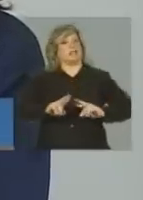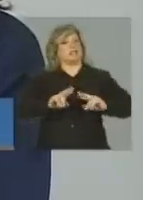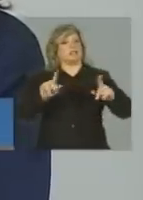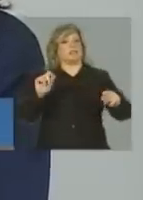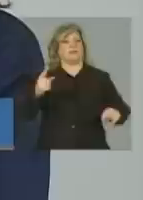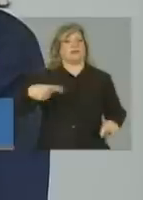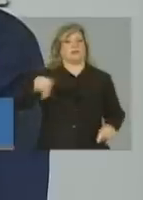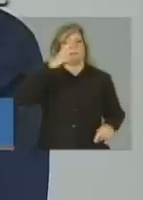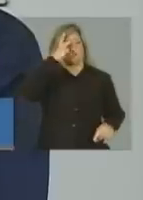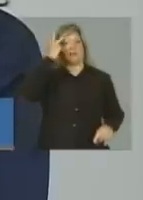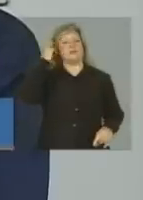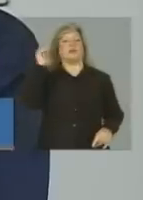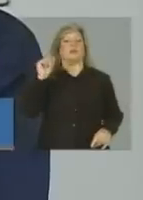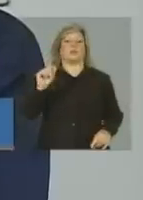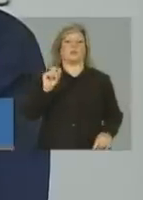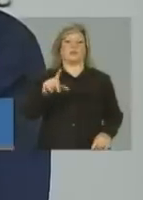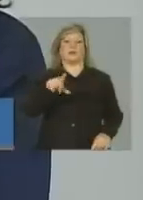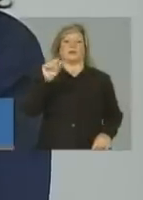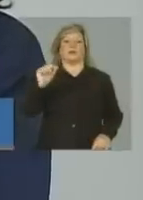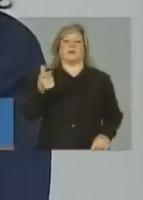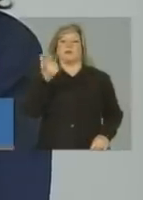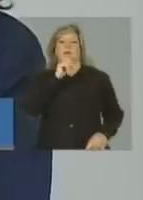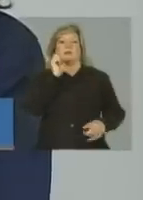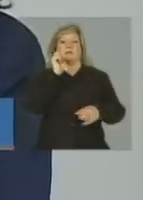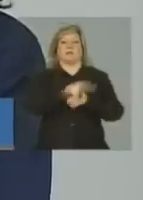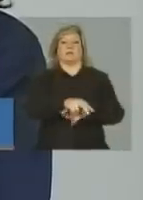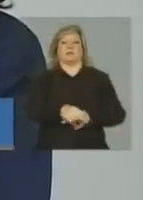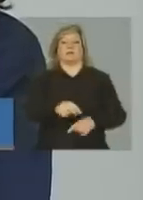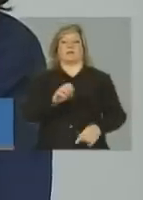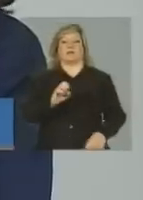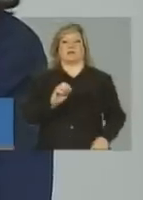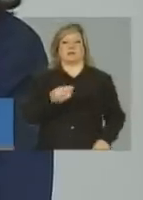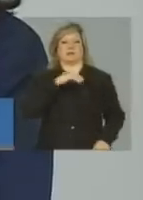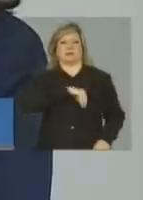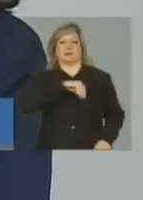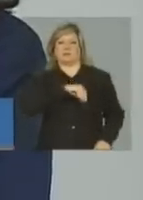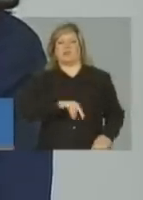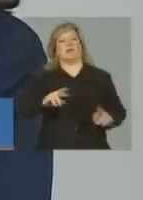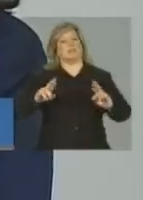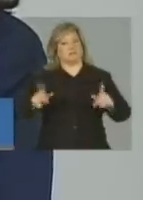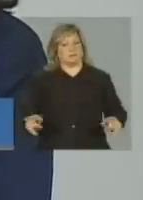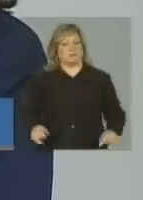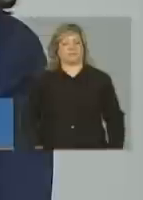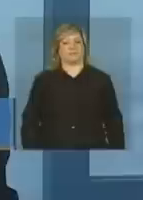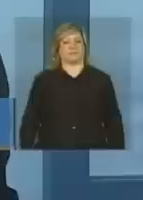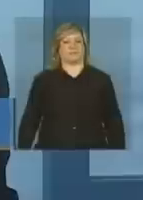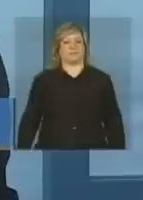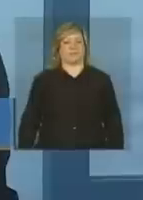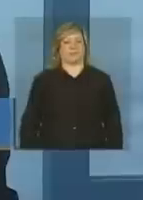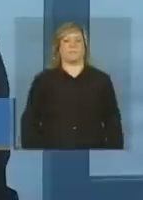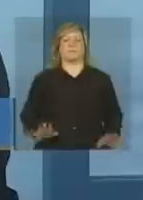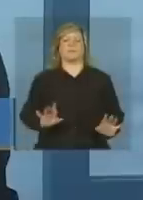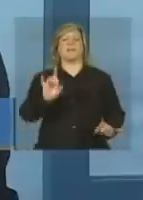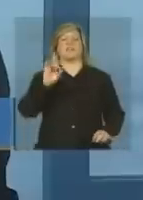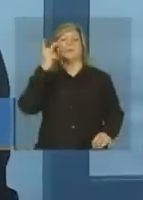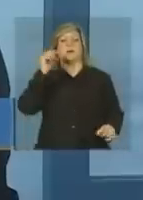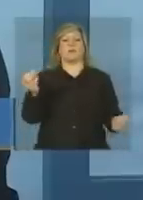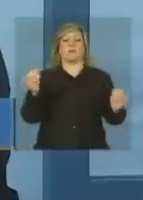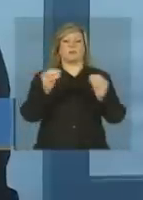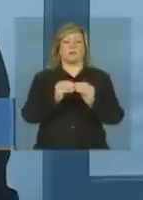que são eleitas em cargos eletivos remunerados, tá? Bom, só para